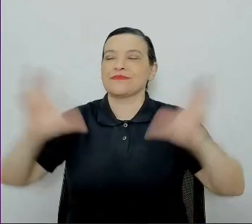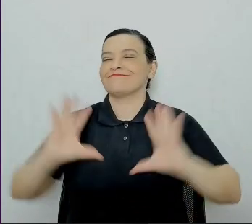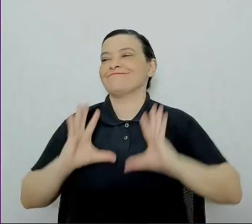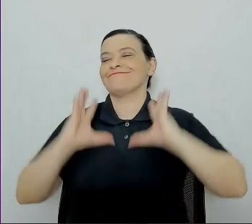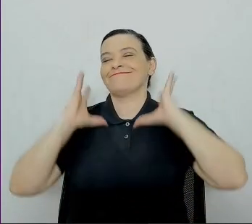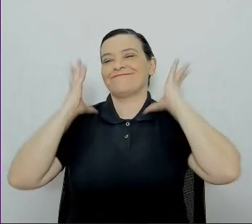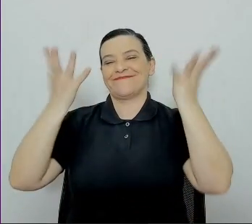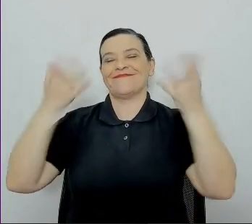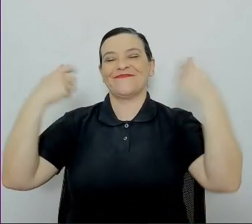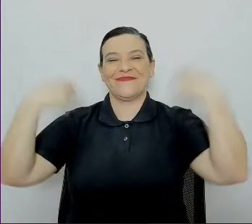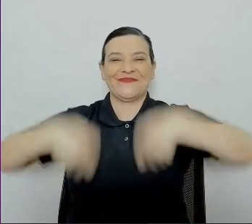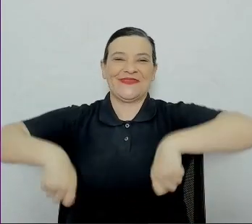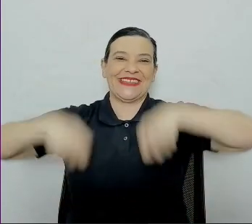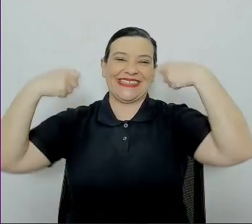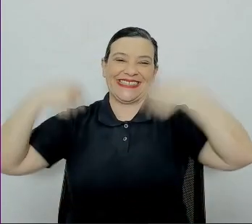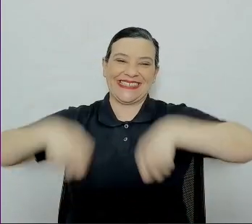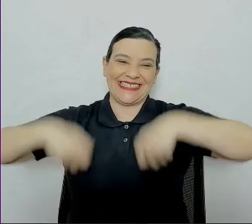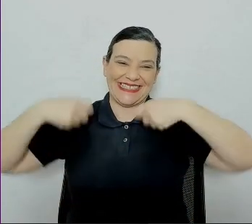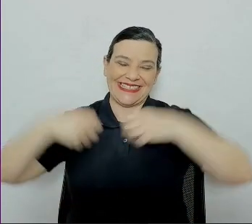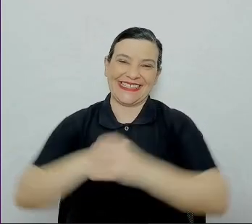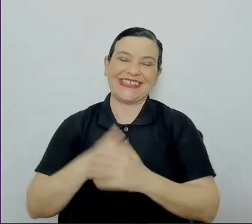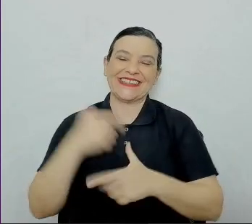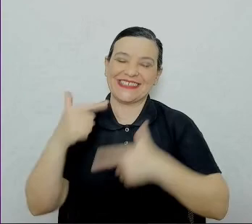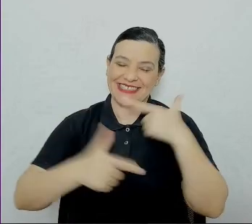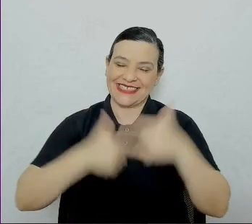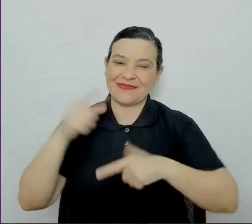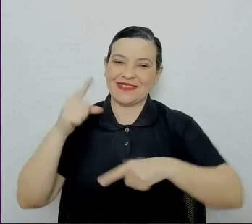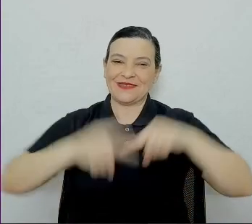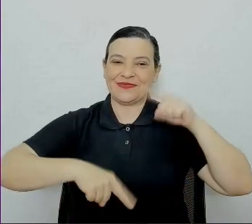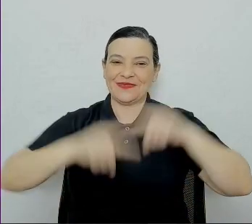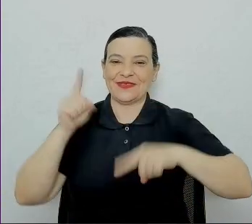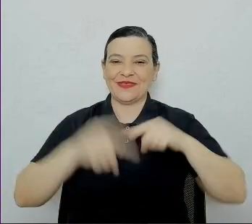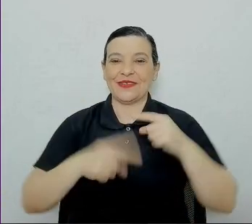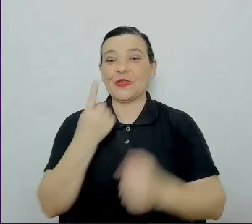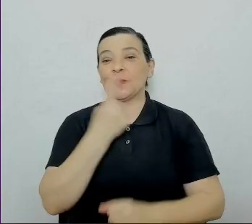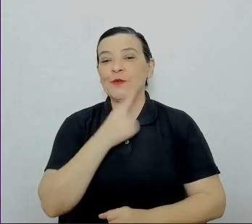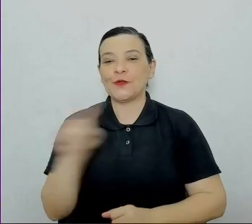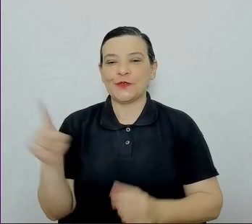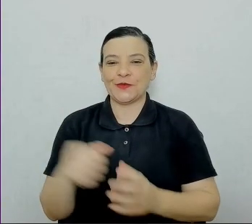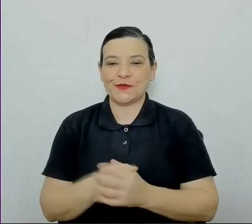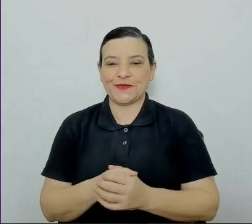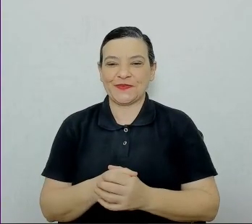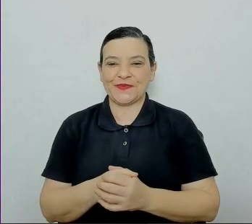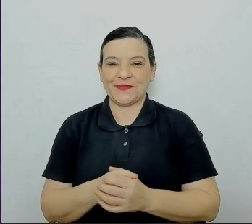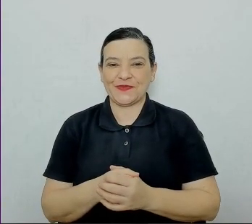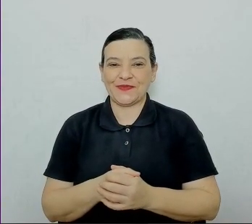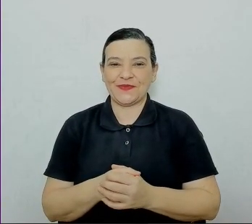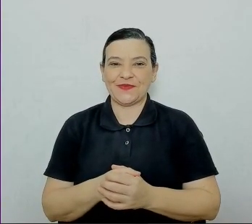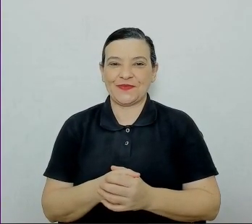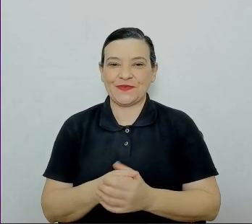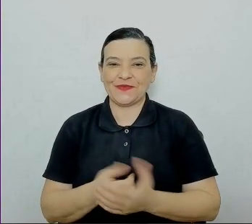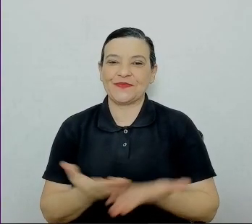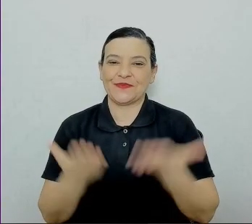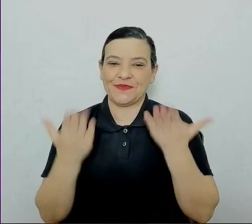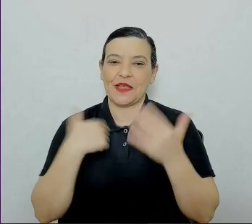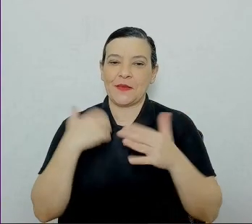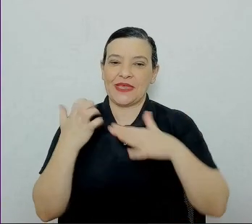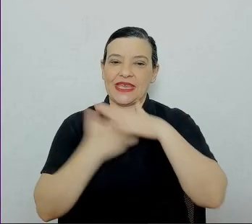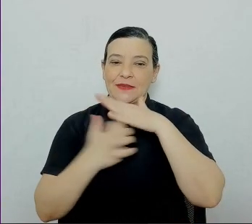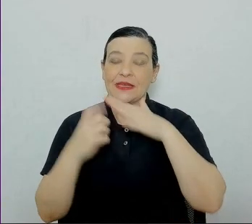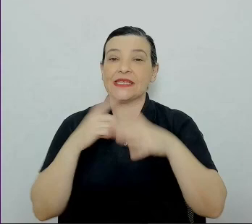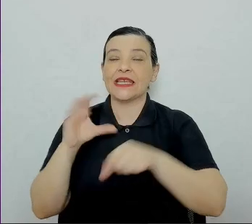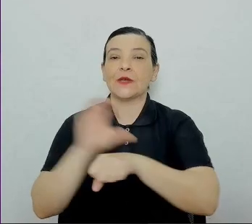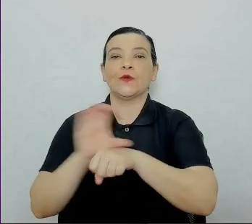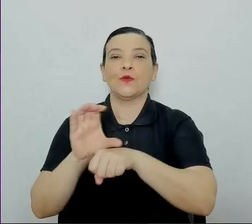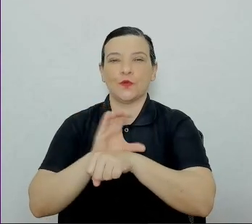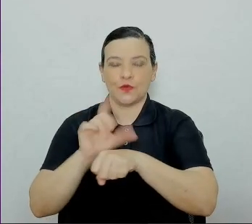fazer quando a gente está trabalhando com um produto. E por último, sou da PM3, a gente tem um curso de gestão de produto e de